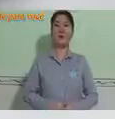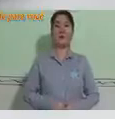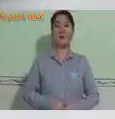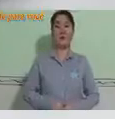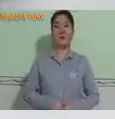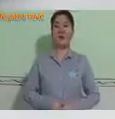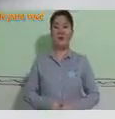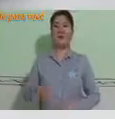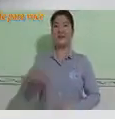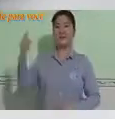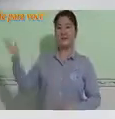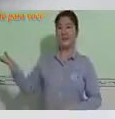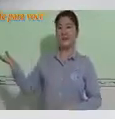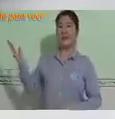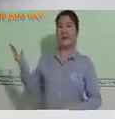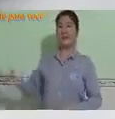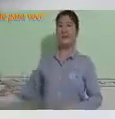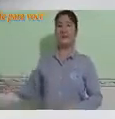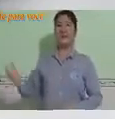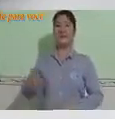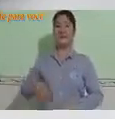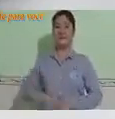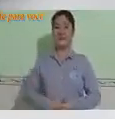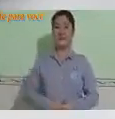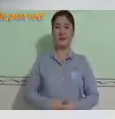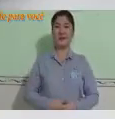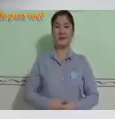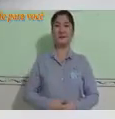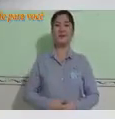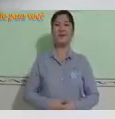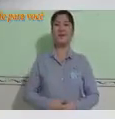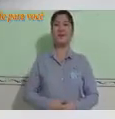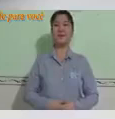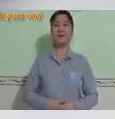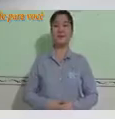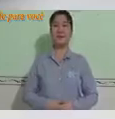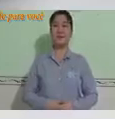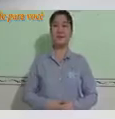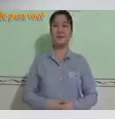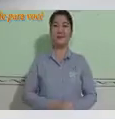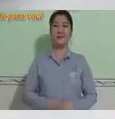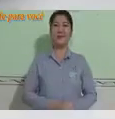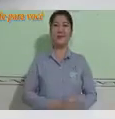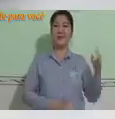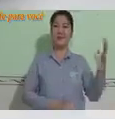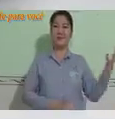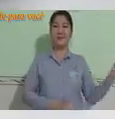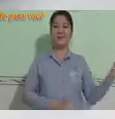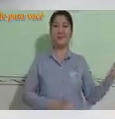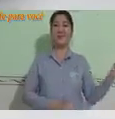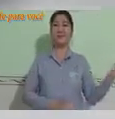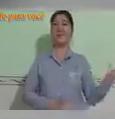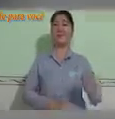STS 5 exercícios para idosos fazerem em casa. Tem muitos benefícios como ajudar a manter ou aumentar a massa muscular,